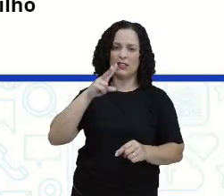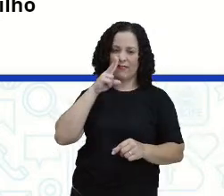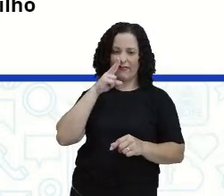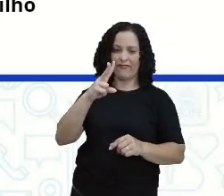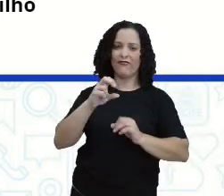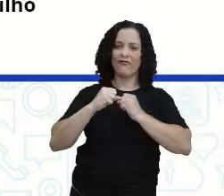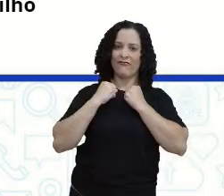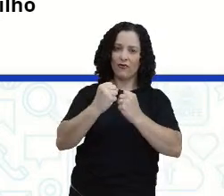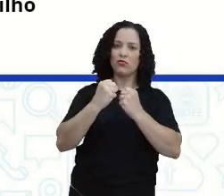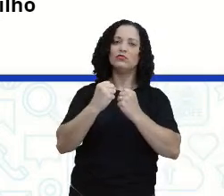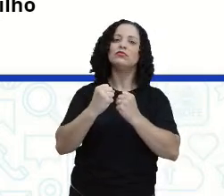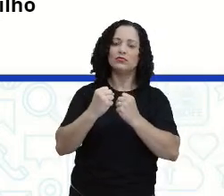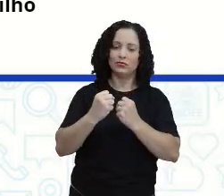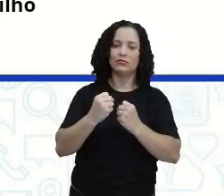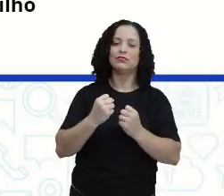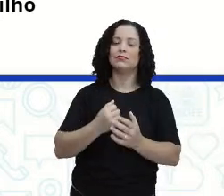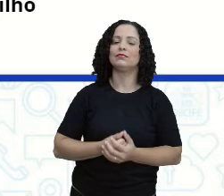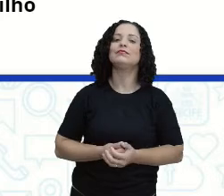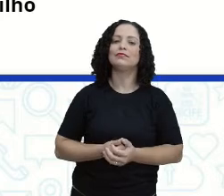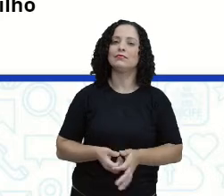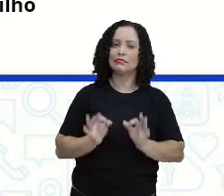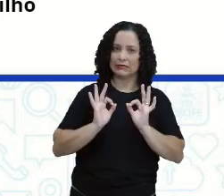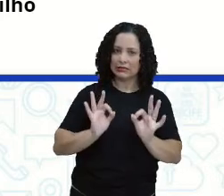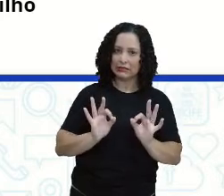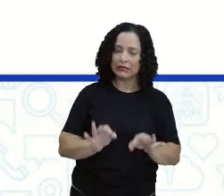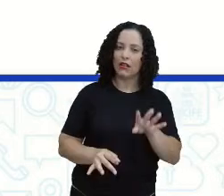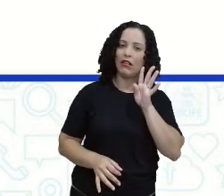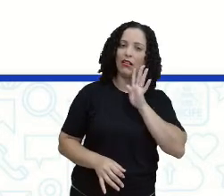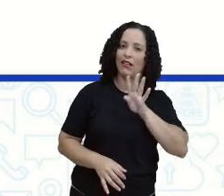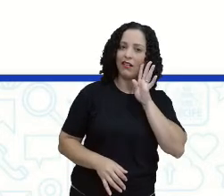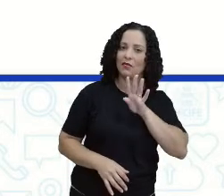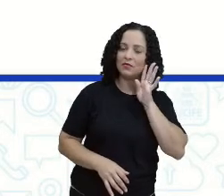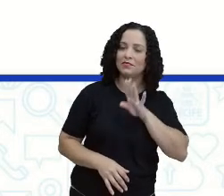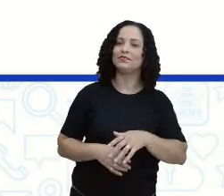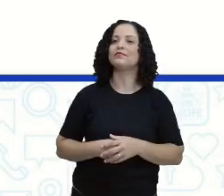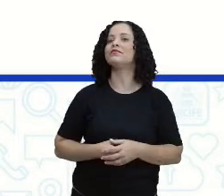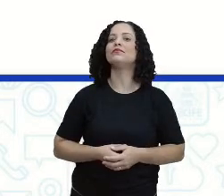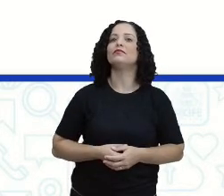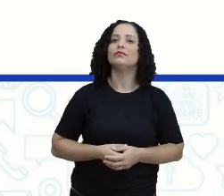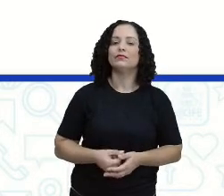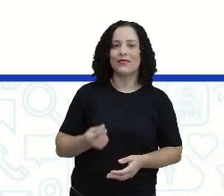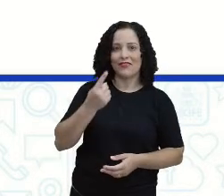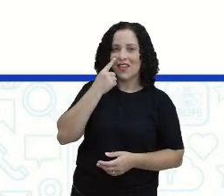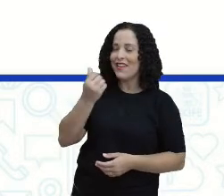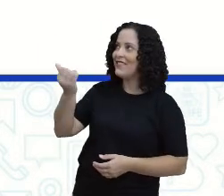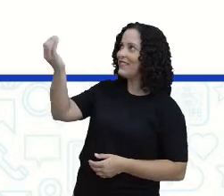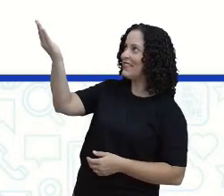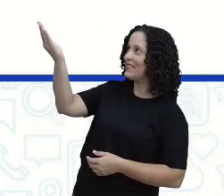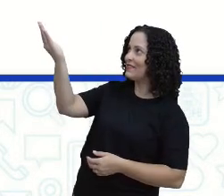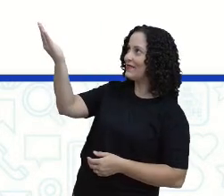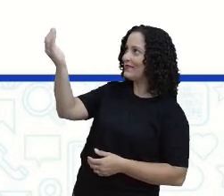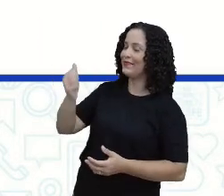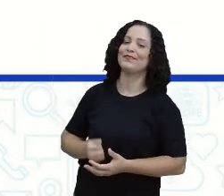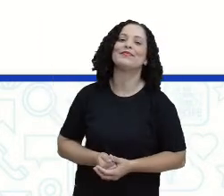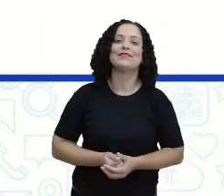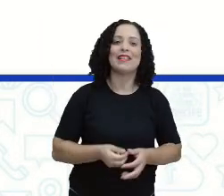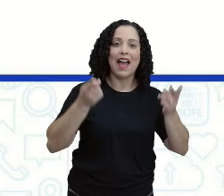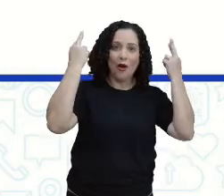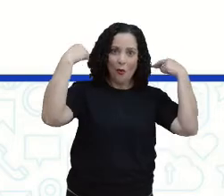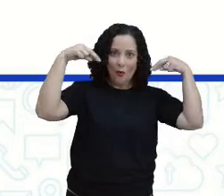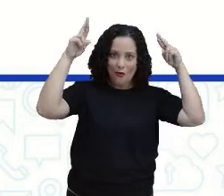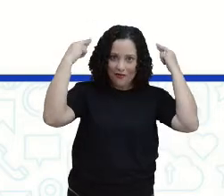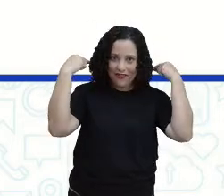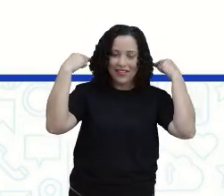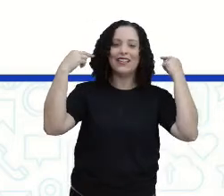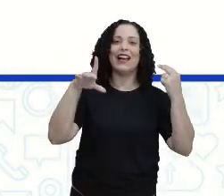à seca. Bacana isso, né? Olha aí, ó, a ovelha Dolly, gente.